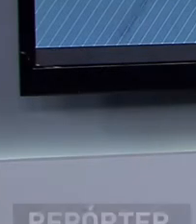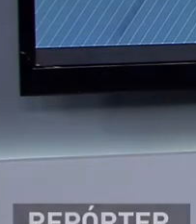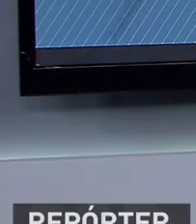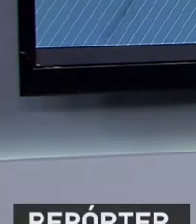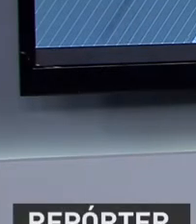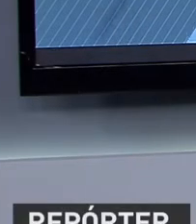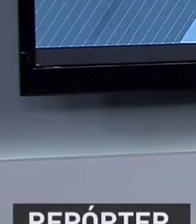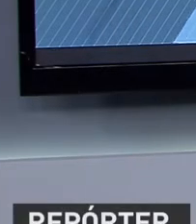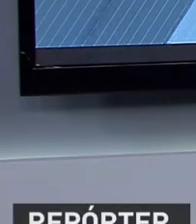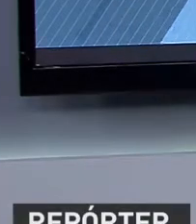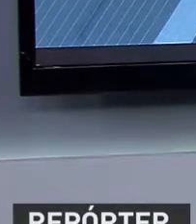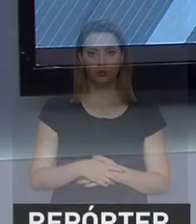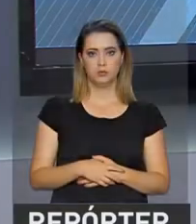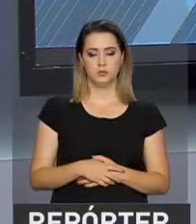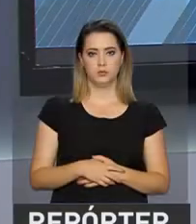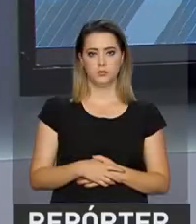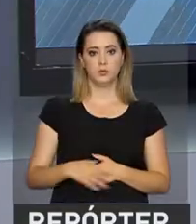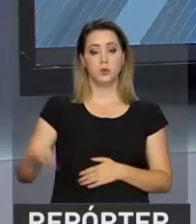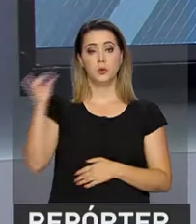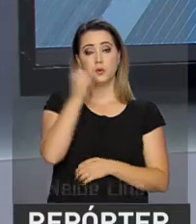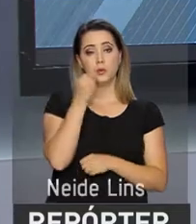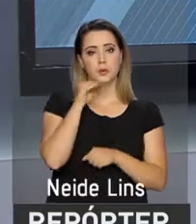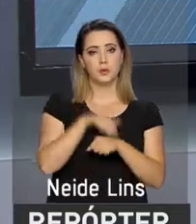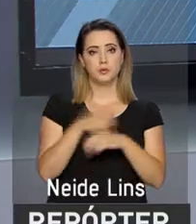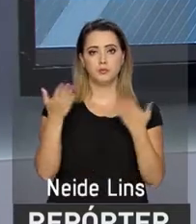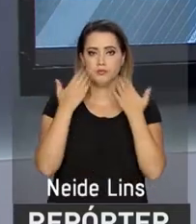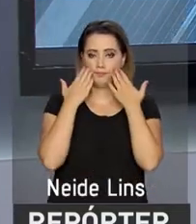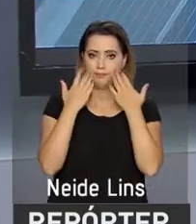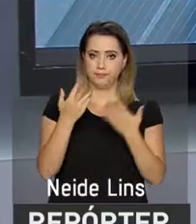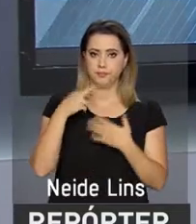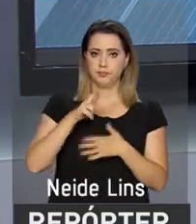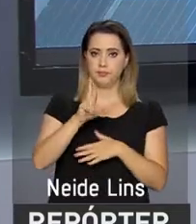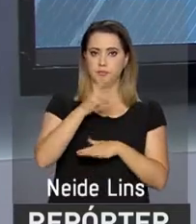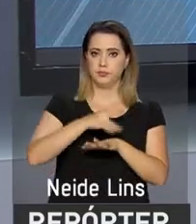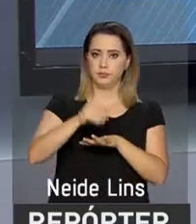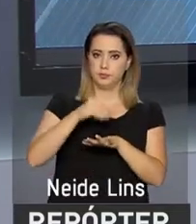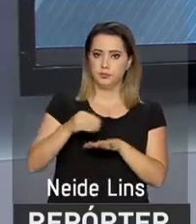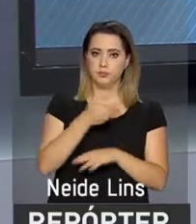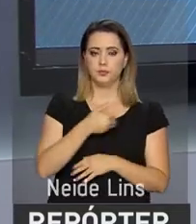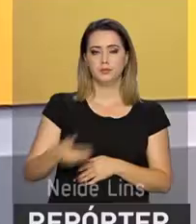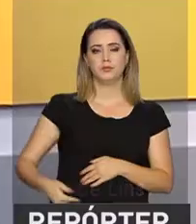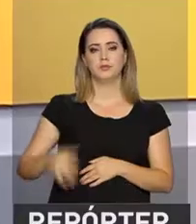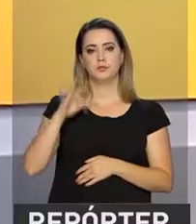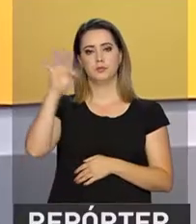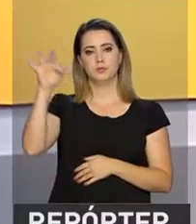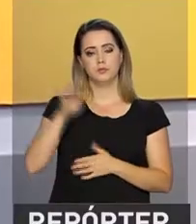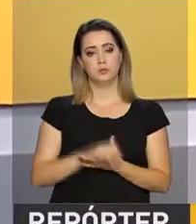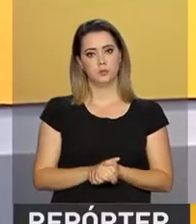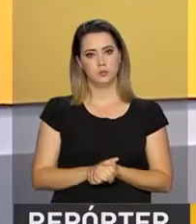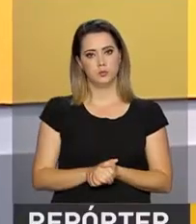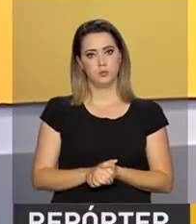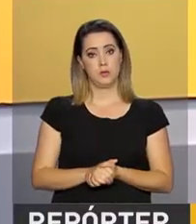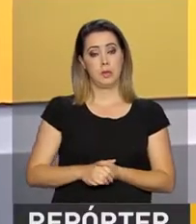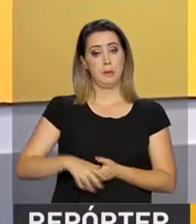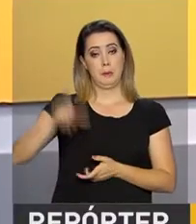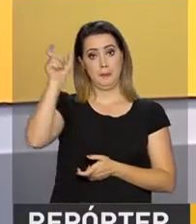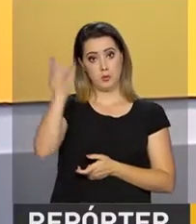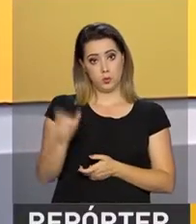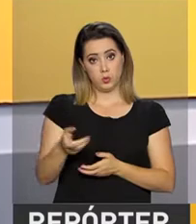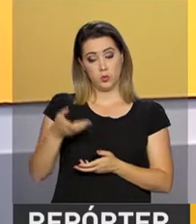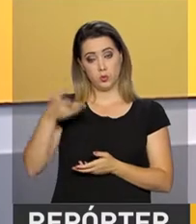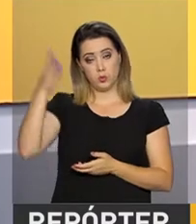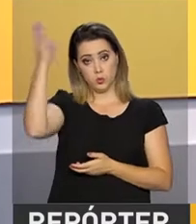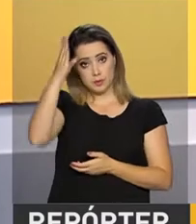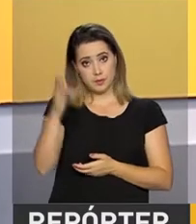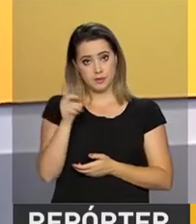Olá, boa noite. Começa agora mais uma edição do Repórter NBR e as notícias do governo federal. Brasileiros que estavam no